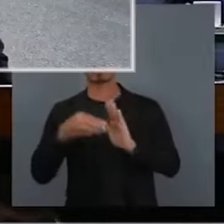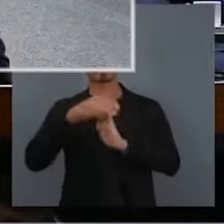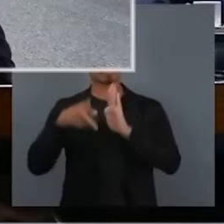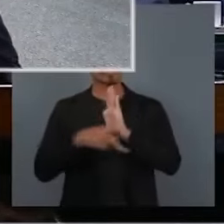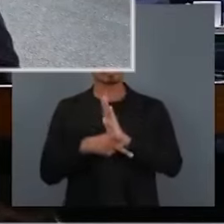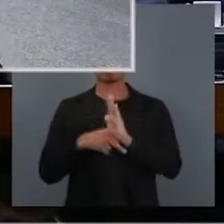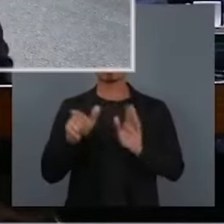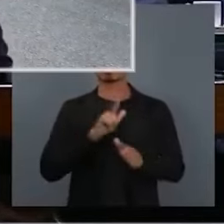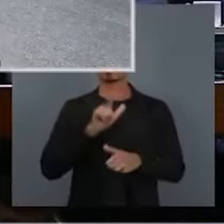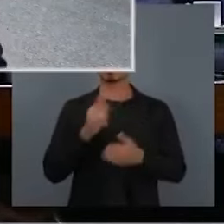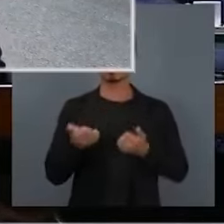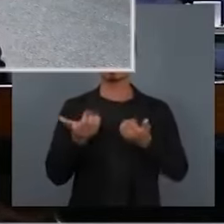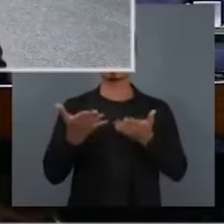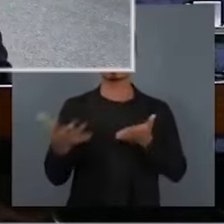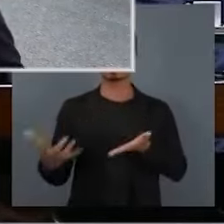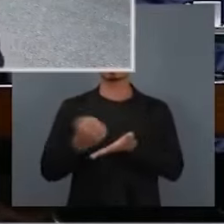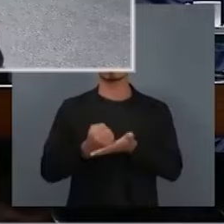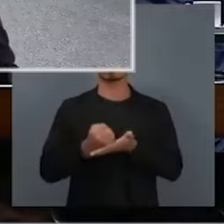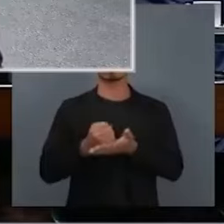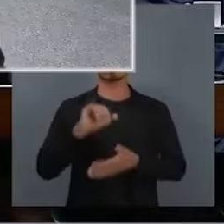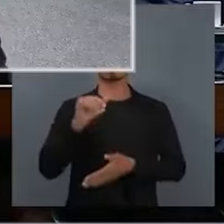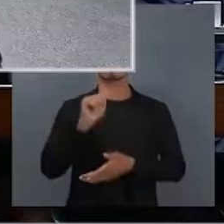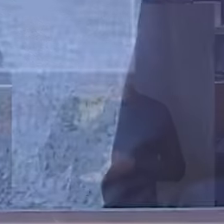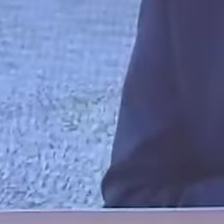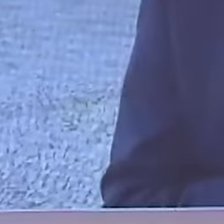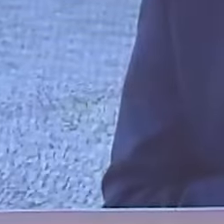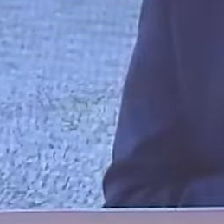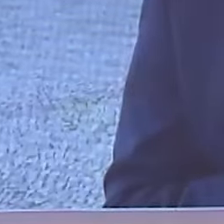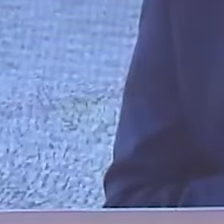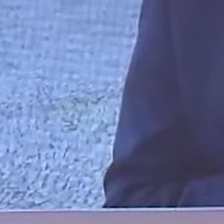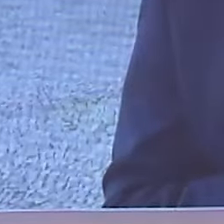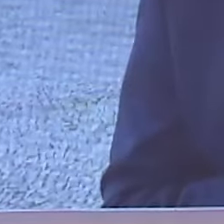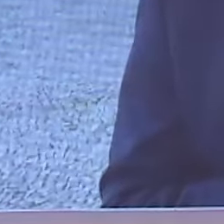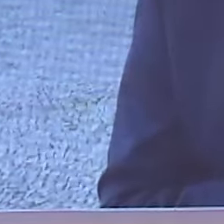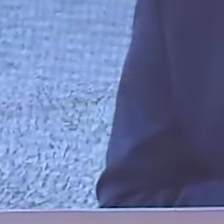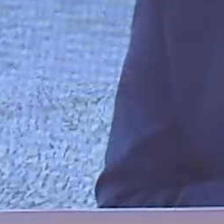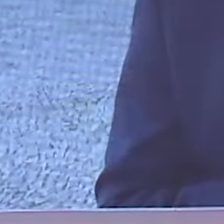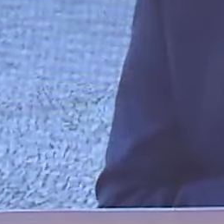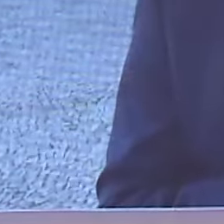Rodrigo Pacheco, presidente do Senado e do Congresso Nacional. Combinado, Henrique. Já já você volta com mais informações para a gente.